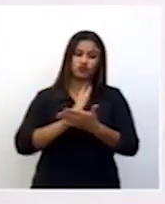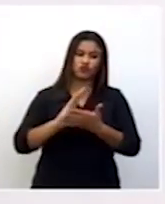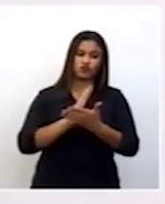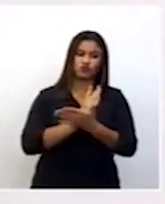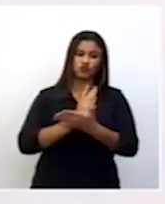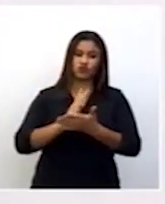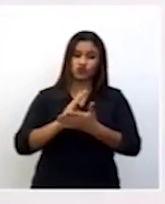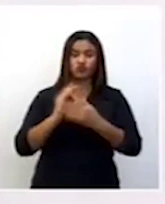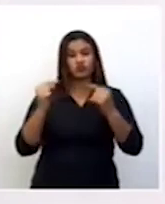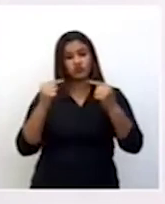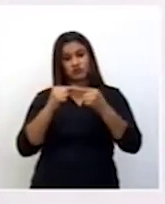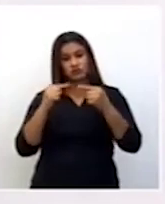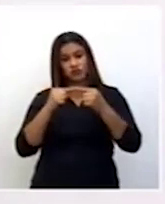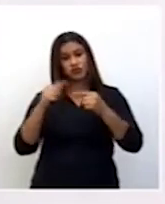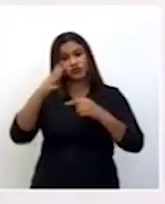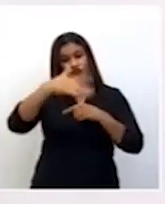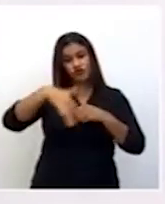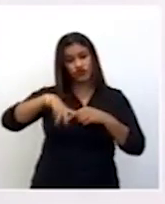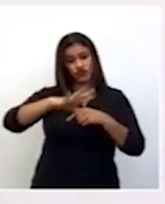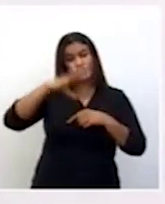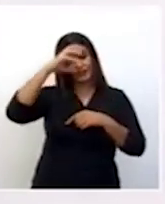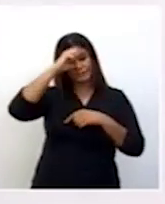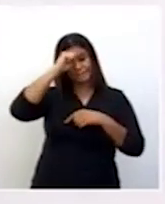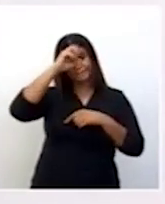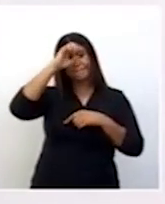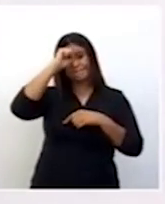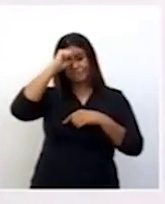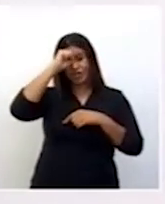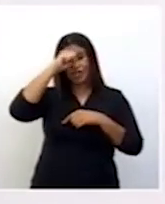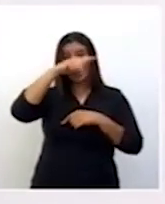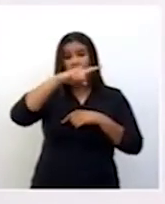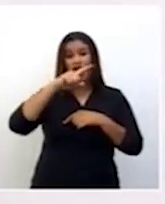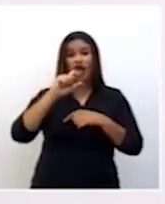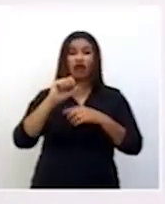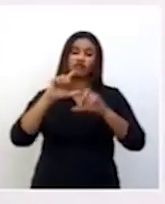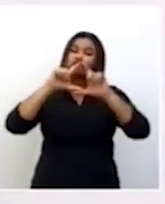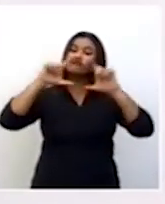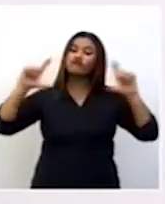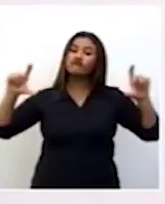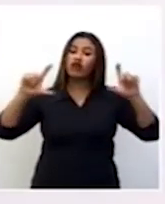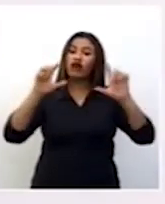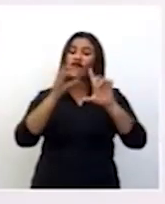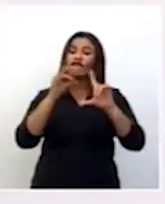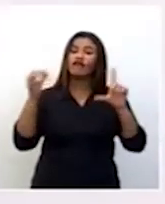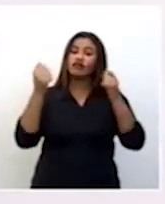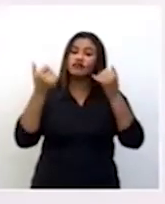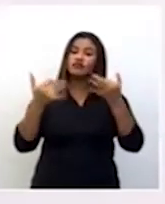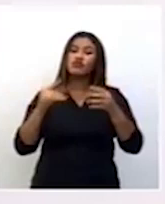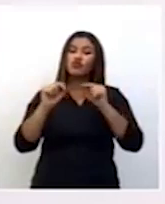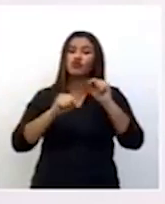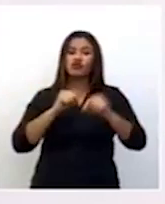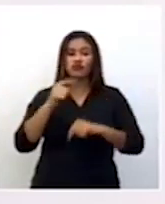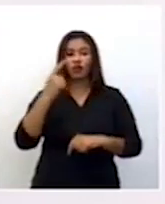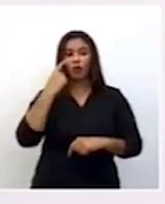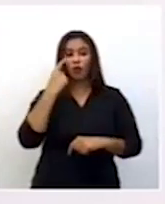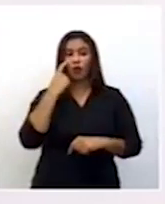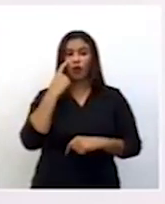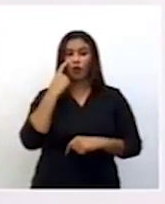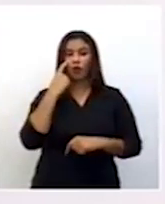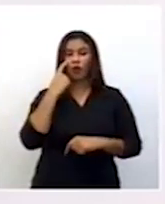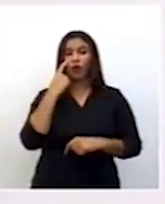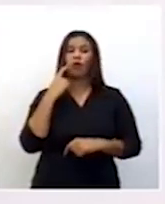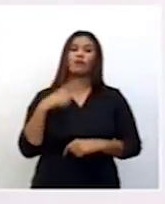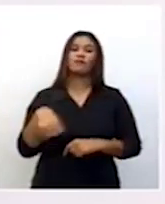aqui, que é o que vocês têm que tirar do problema, é o que vocês têm que tirar do enunciado. Então eu tirei a raiz de 2, que é